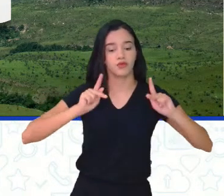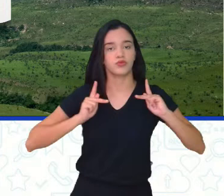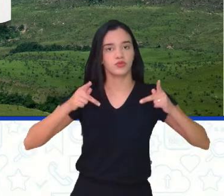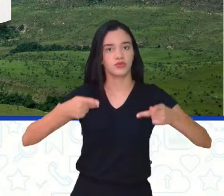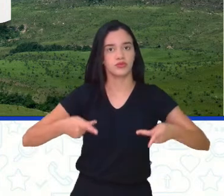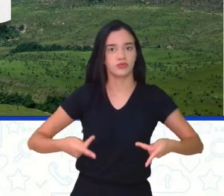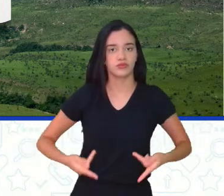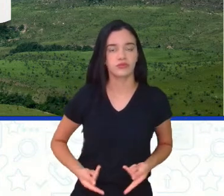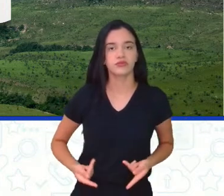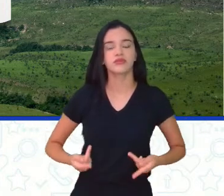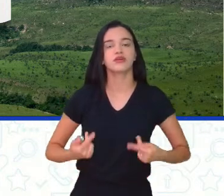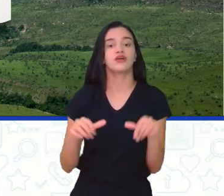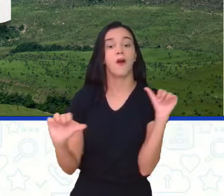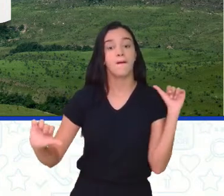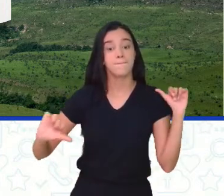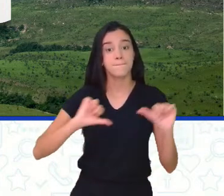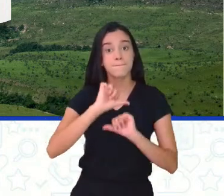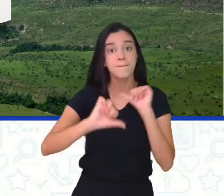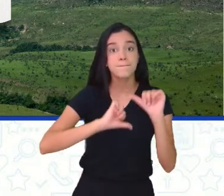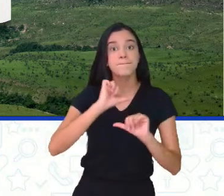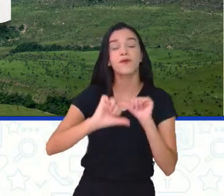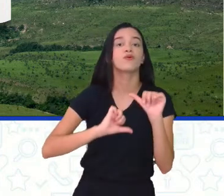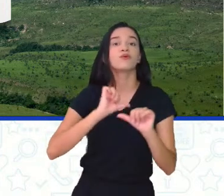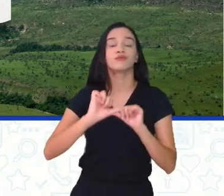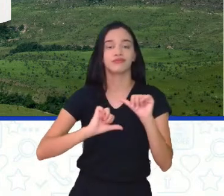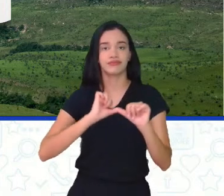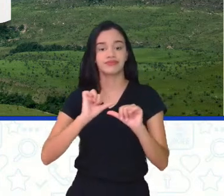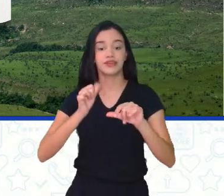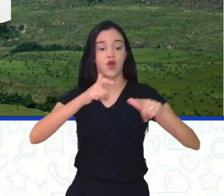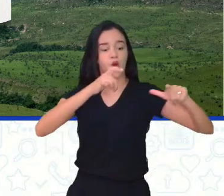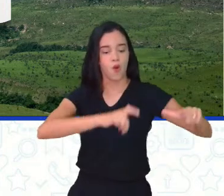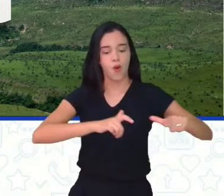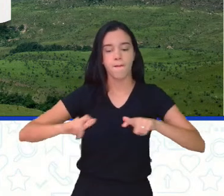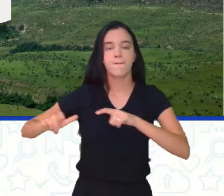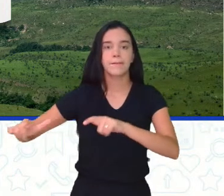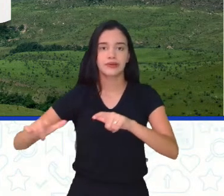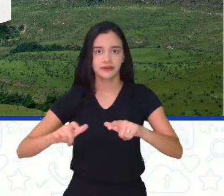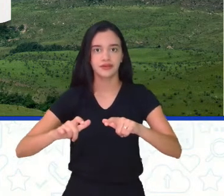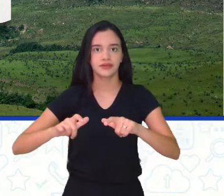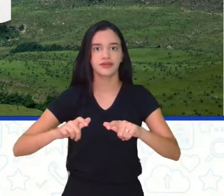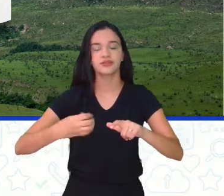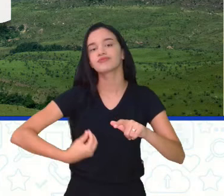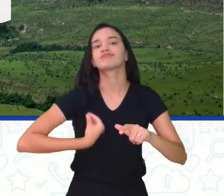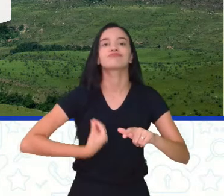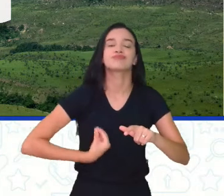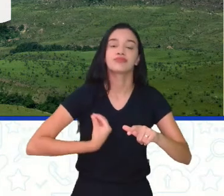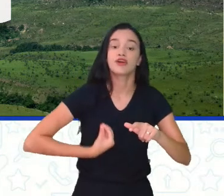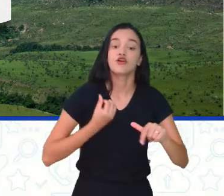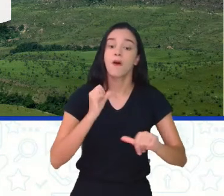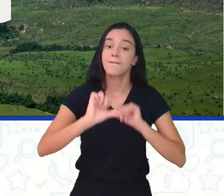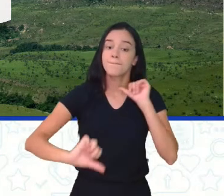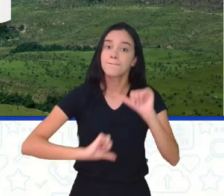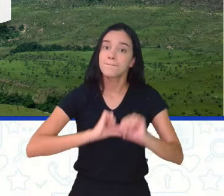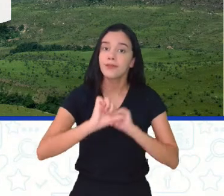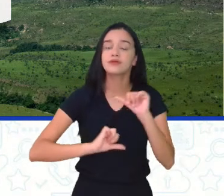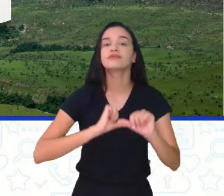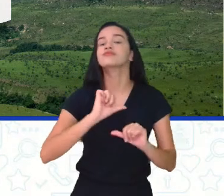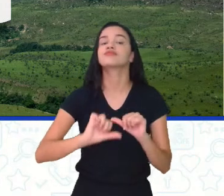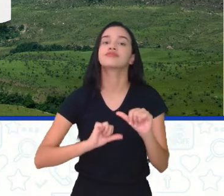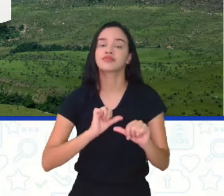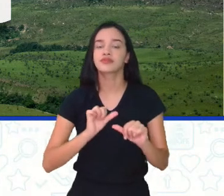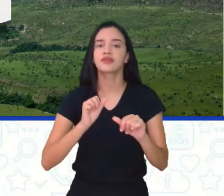trabalho, alterando os ambientes em que ele vai estar vivendo, alterando